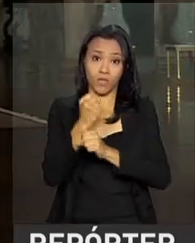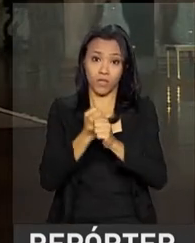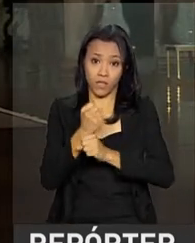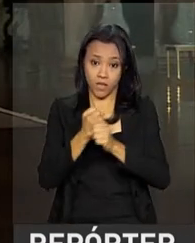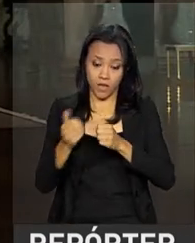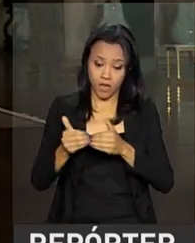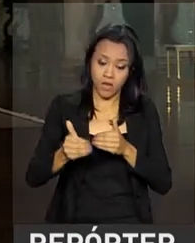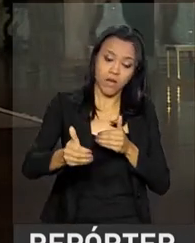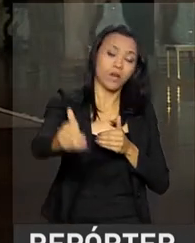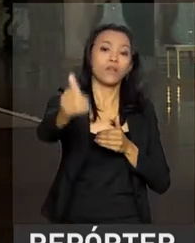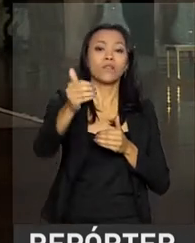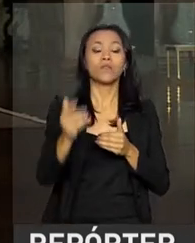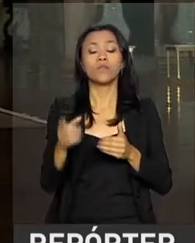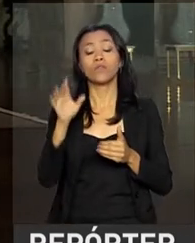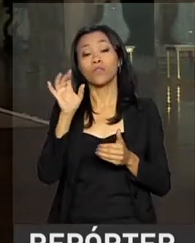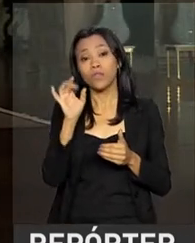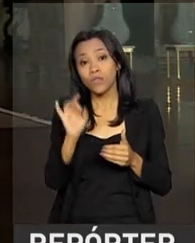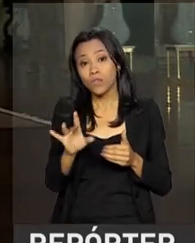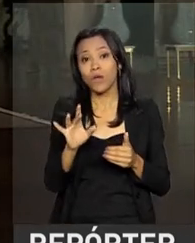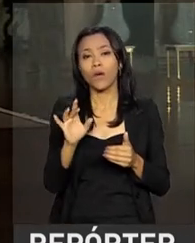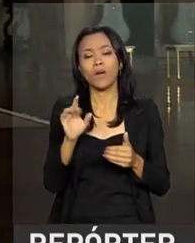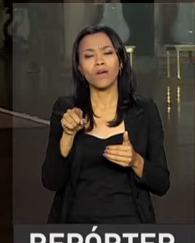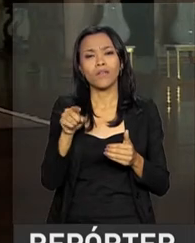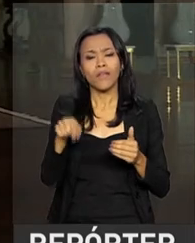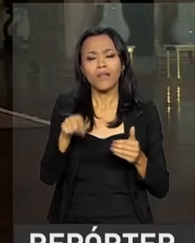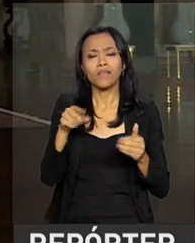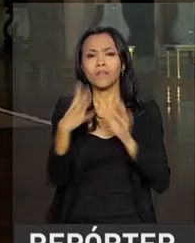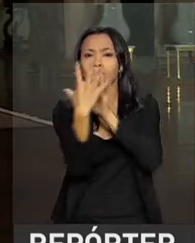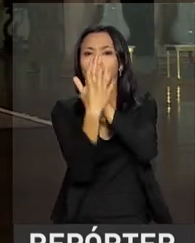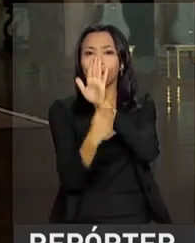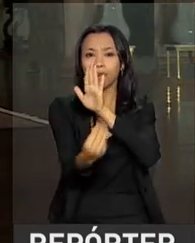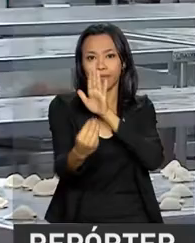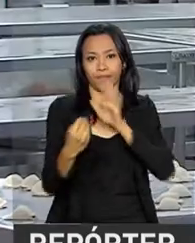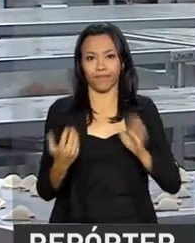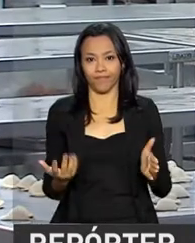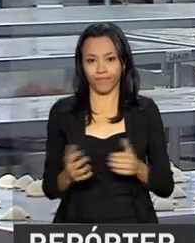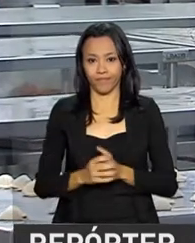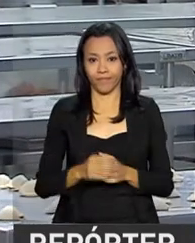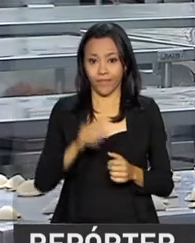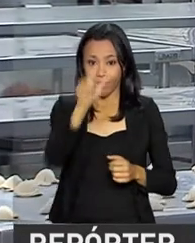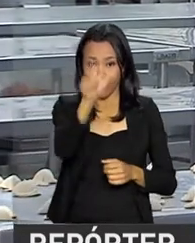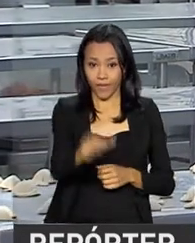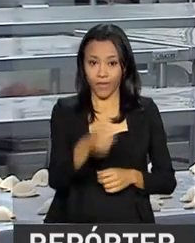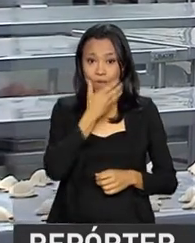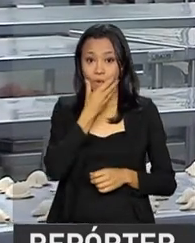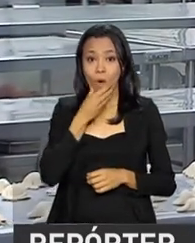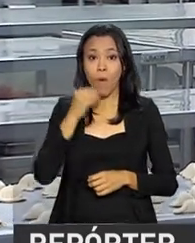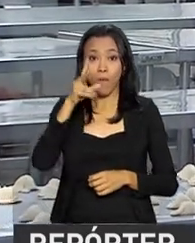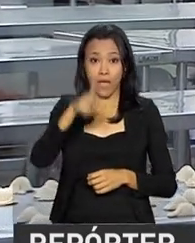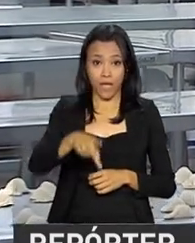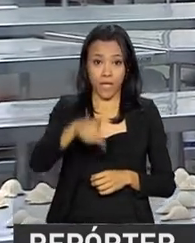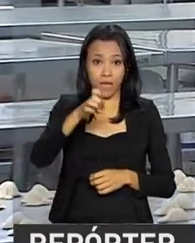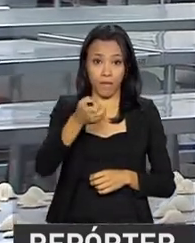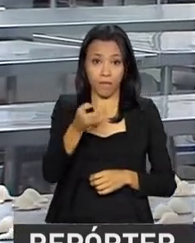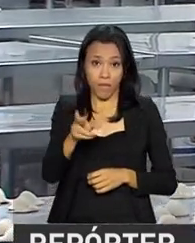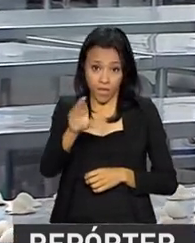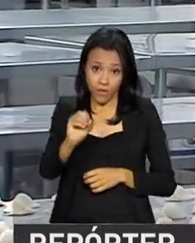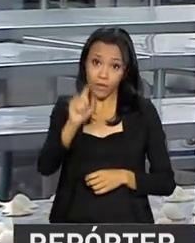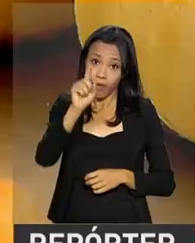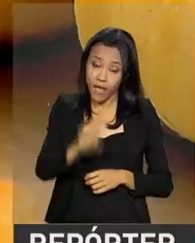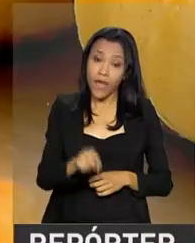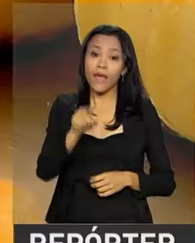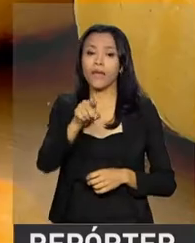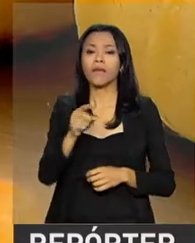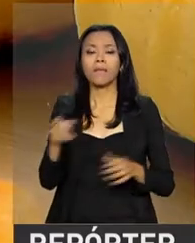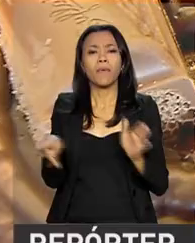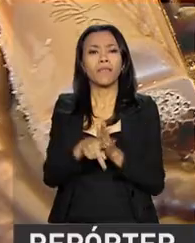milhões de postos de trabalho somente nessa modalidade de atividade. Pedro é dono de uma central de produção e de 4